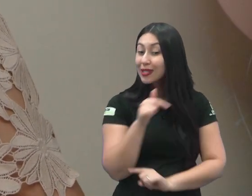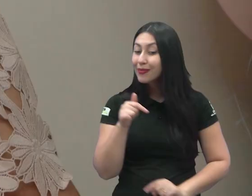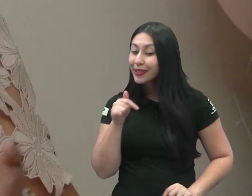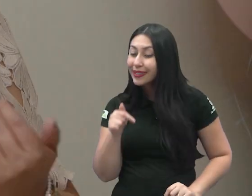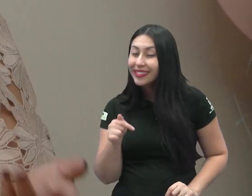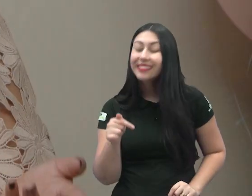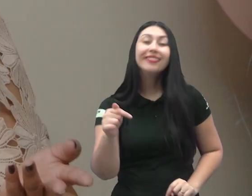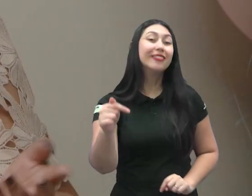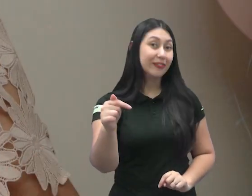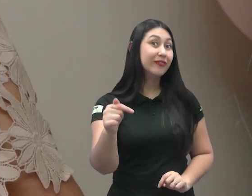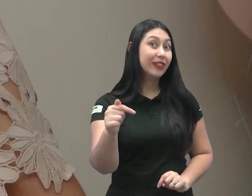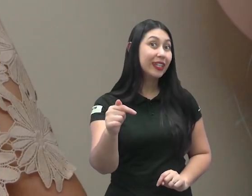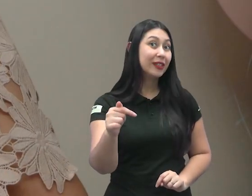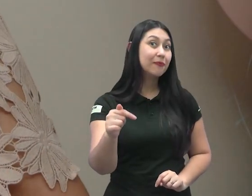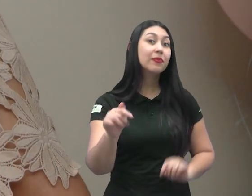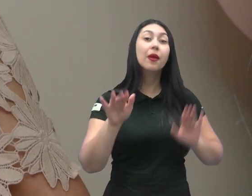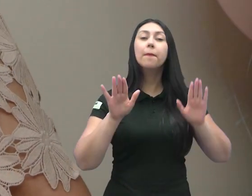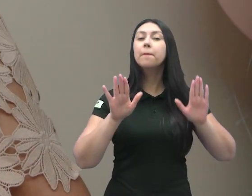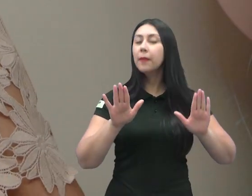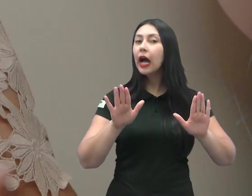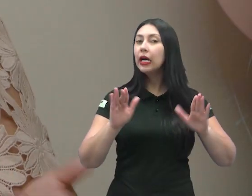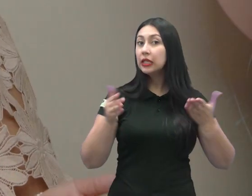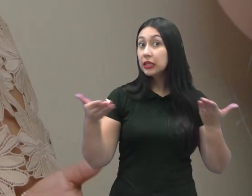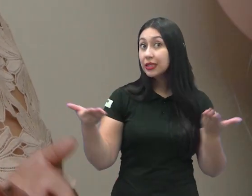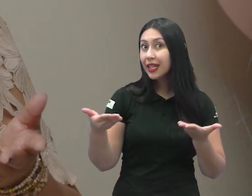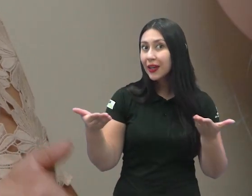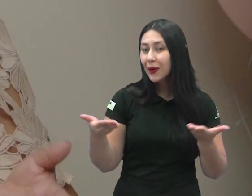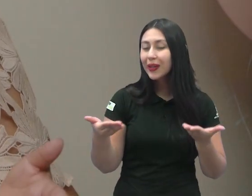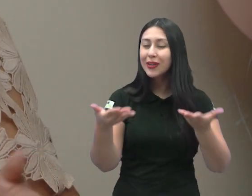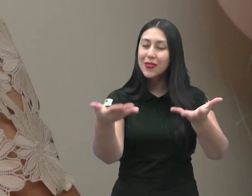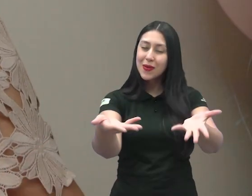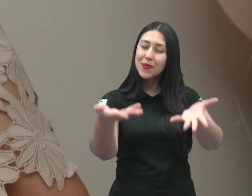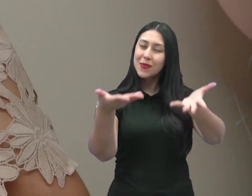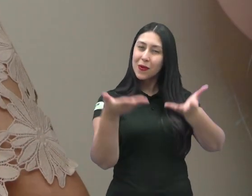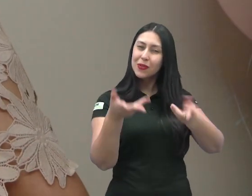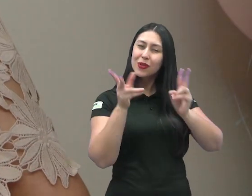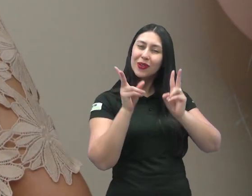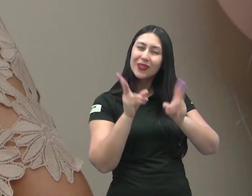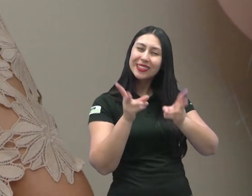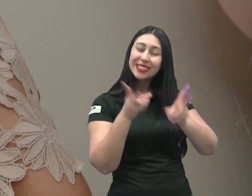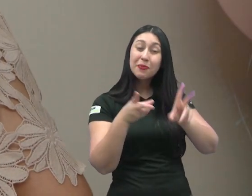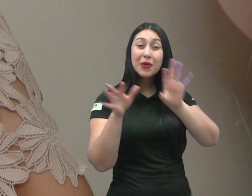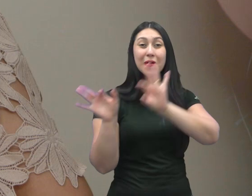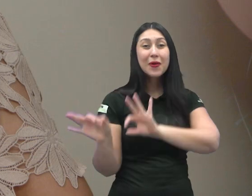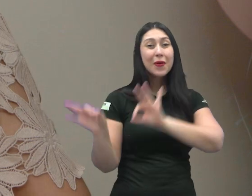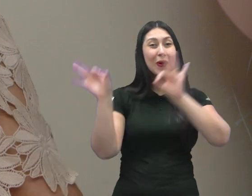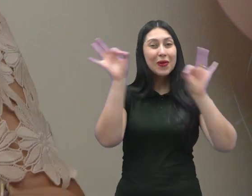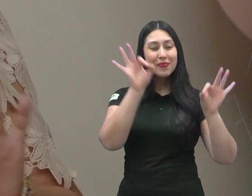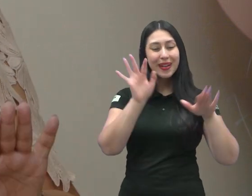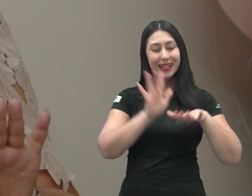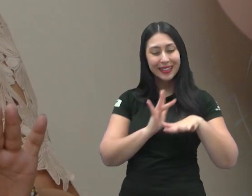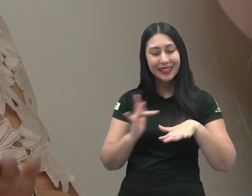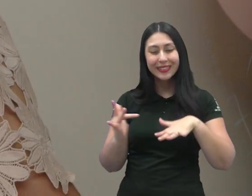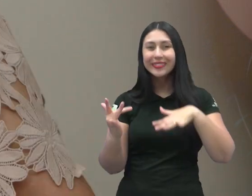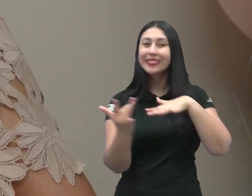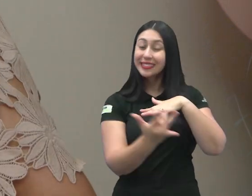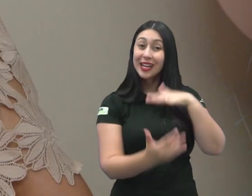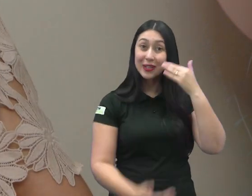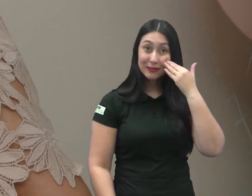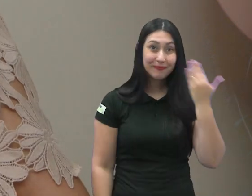Você. Enquanto esse encontro não acontece, eu convido você sempre para continuar com a gente por meio das redes sociais. O endereço é